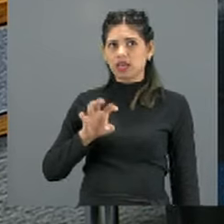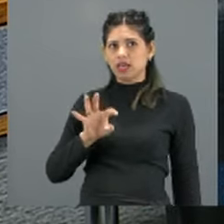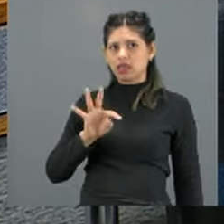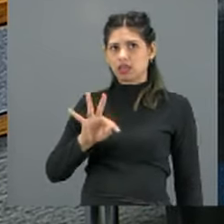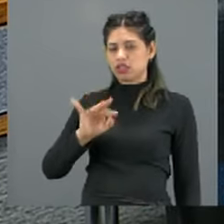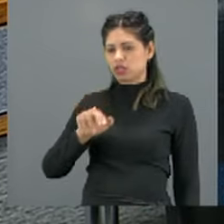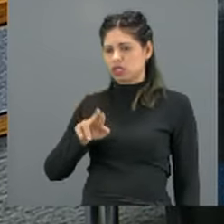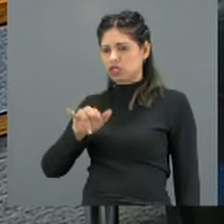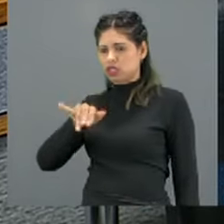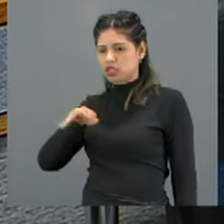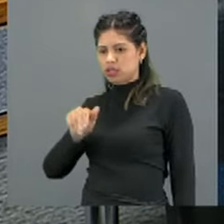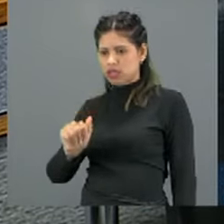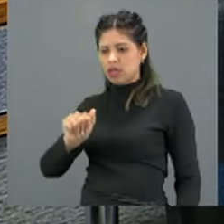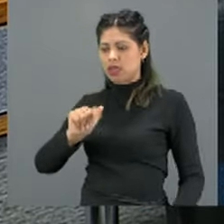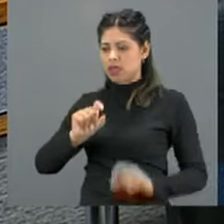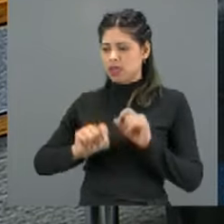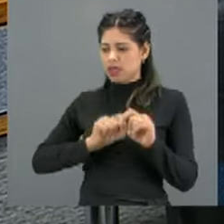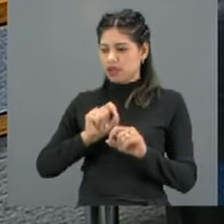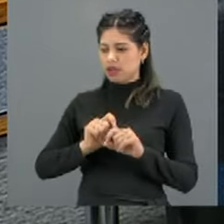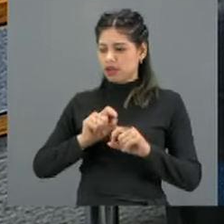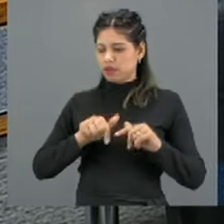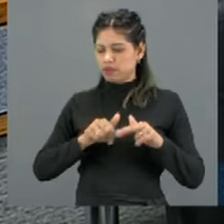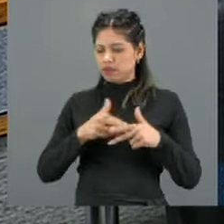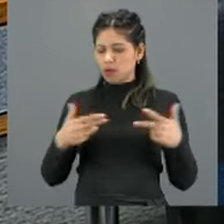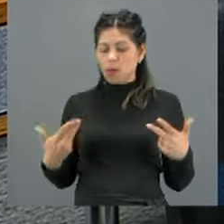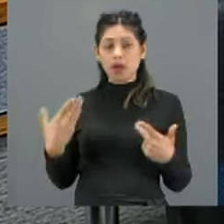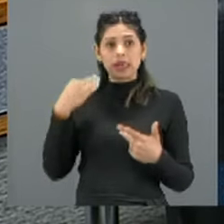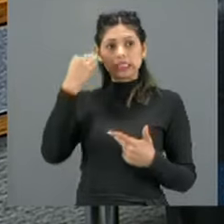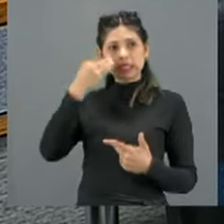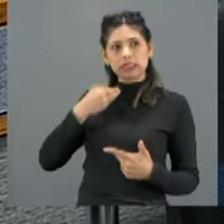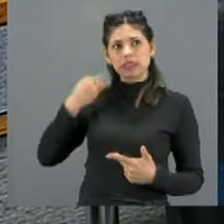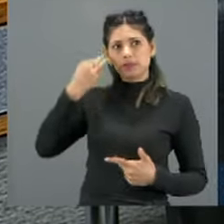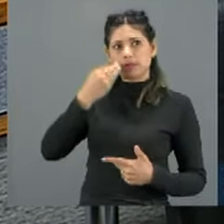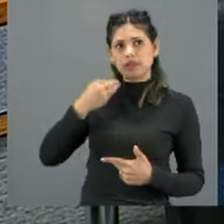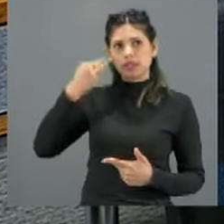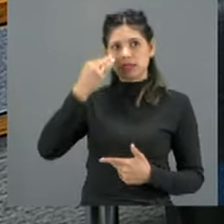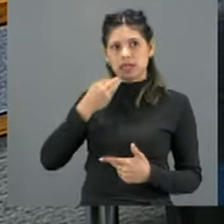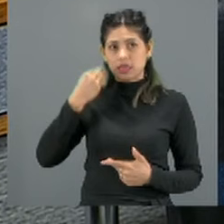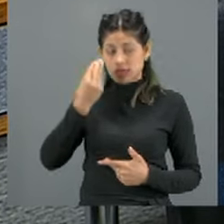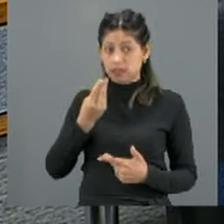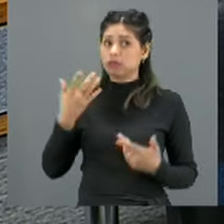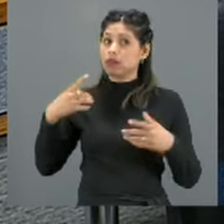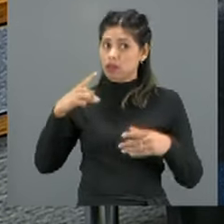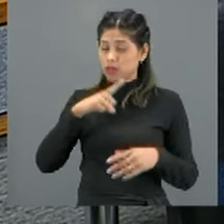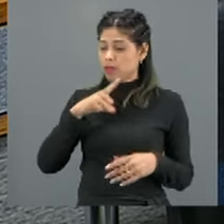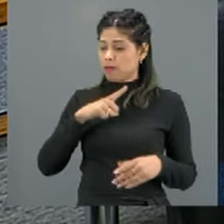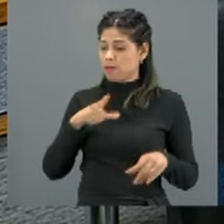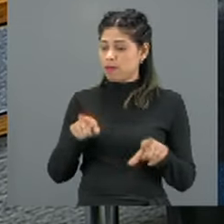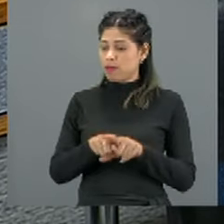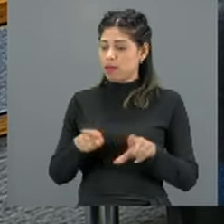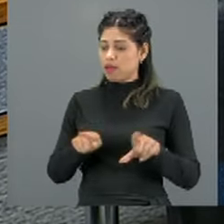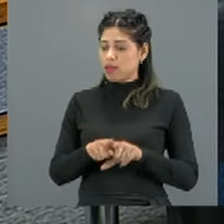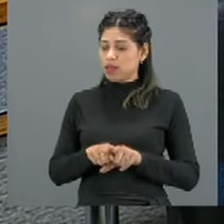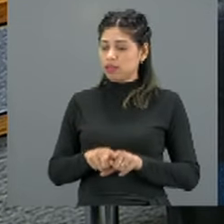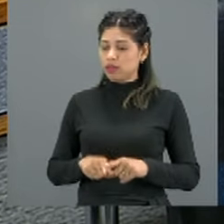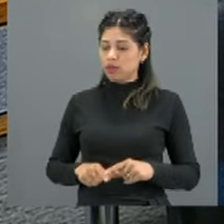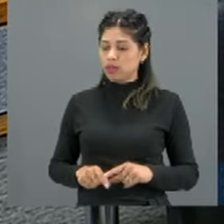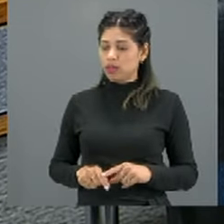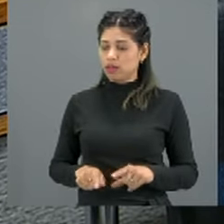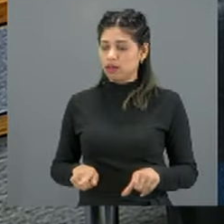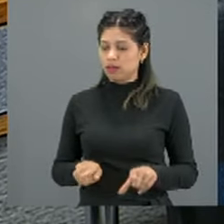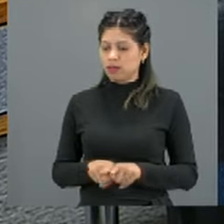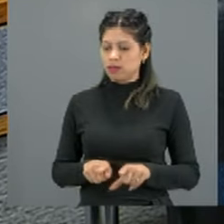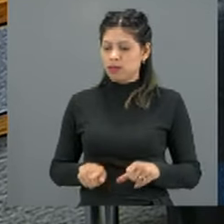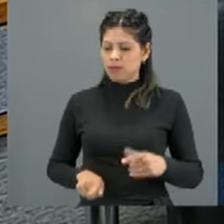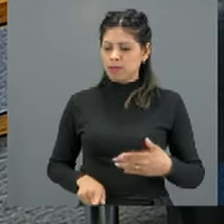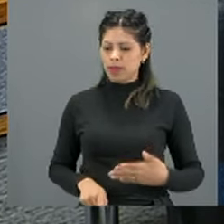Eu, no início, ali na Casa Civil, com muito pouca experiência, eu até nomeei como superintendente da área indígena